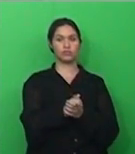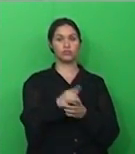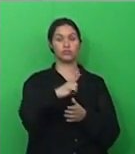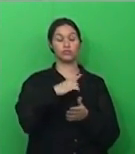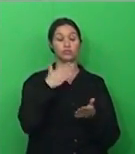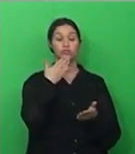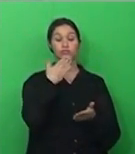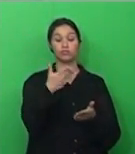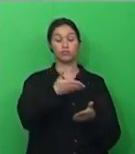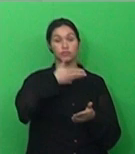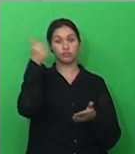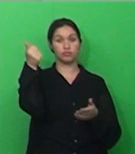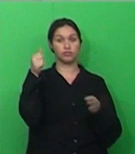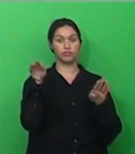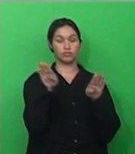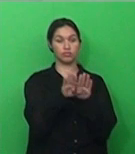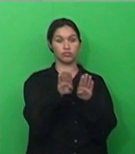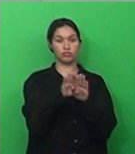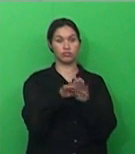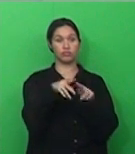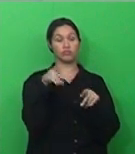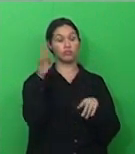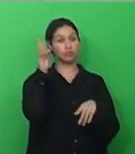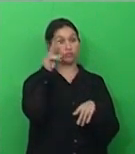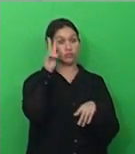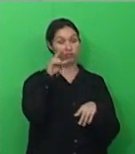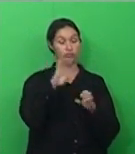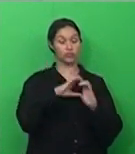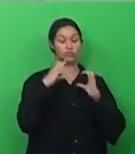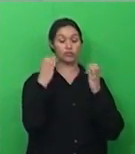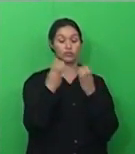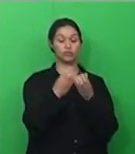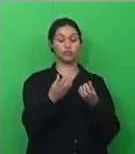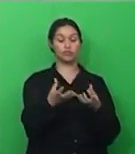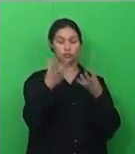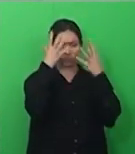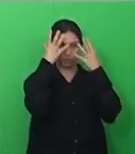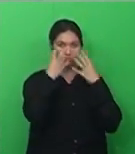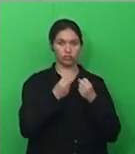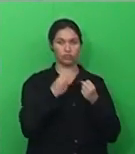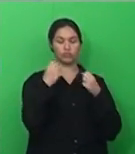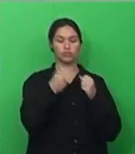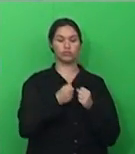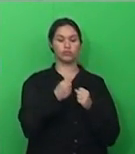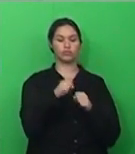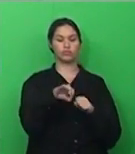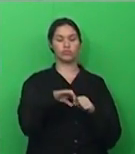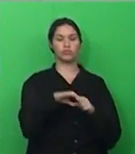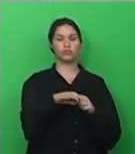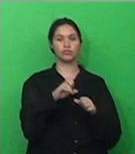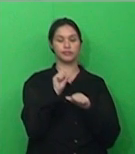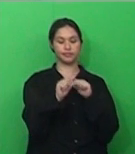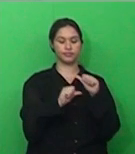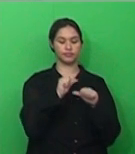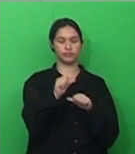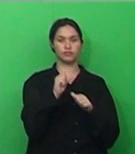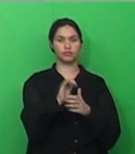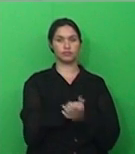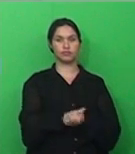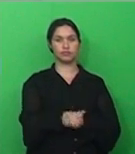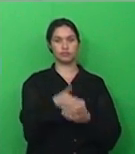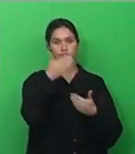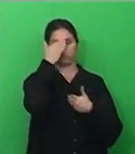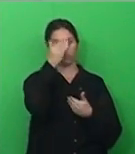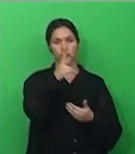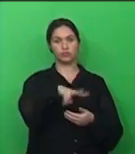acontecer, tem que estar de acordo, não, nada vai ser empurrado de goela abaixo. Por isso, parabenizo pela discussão e eu acho que tem que ser dessa maneira. Obrigado,